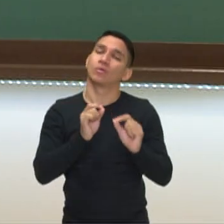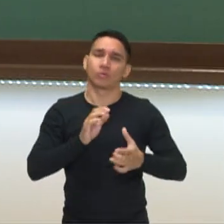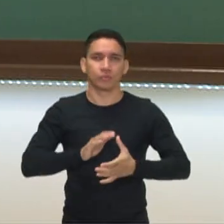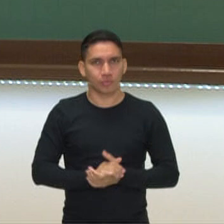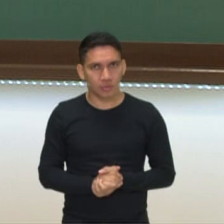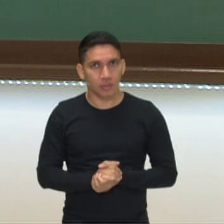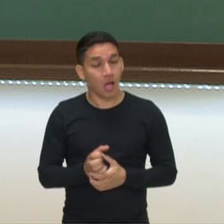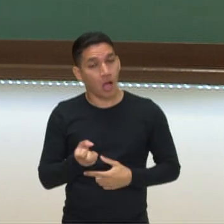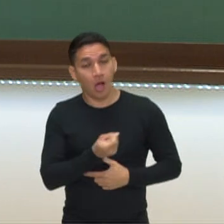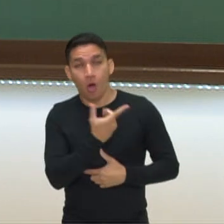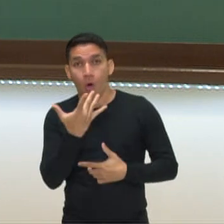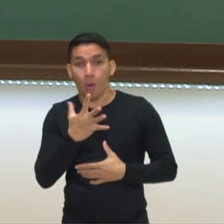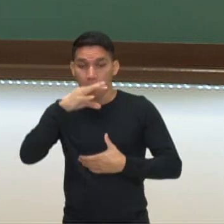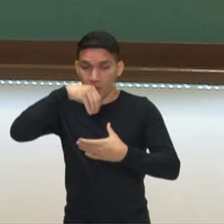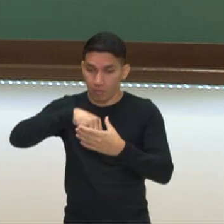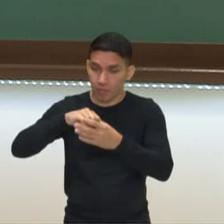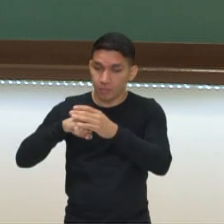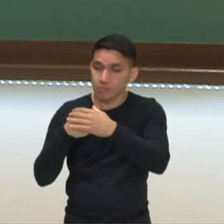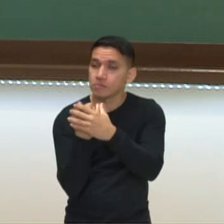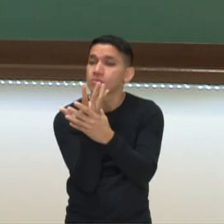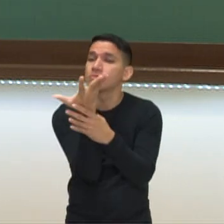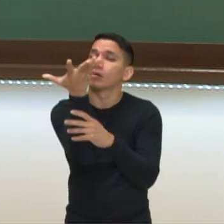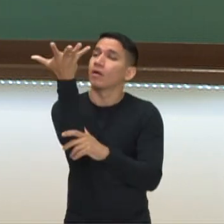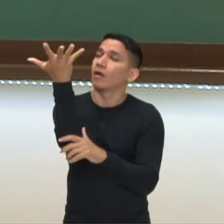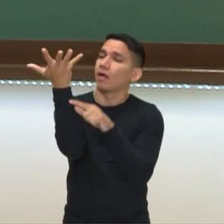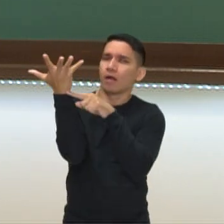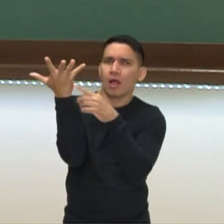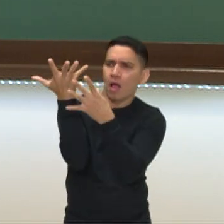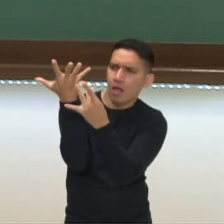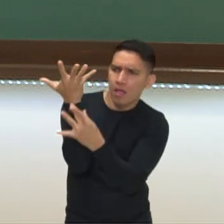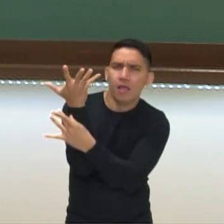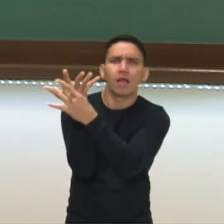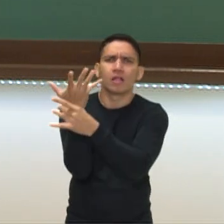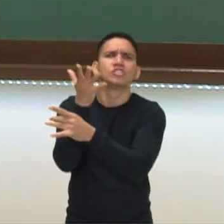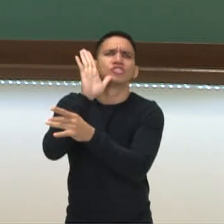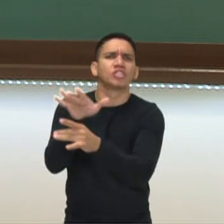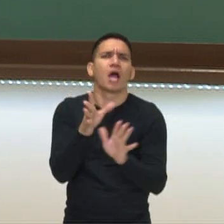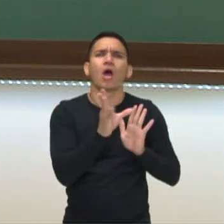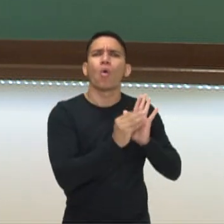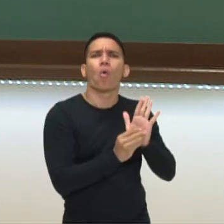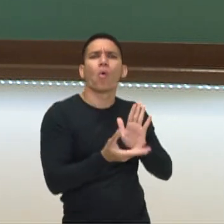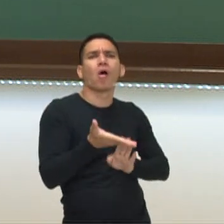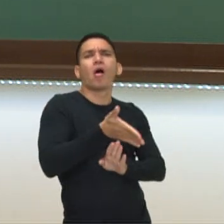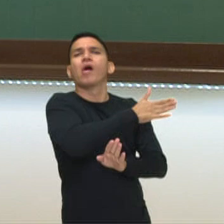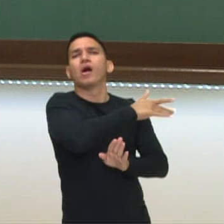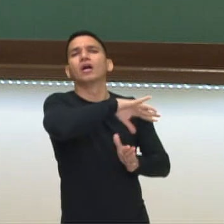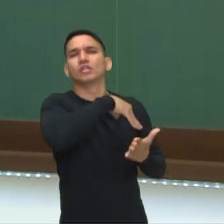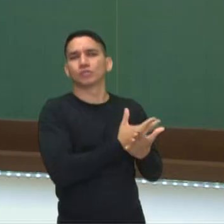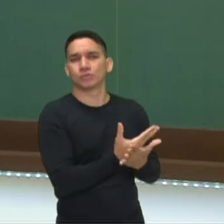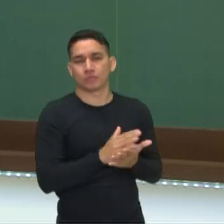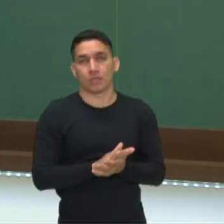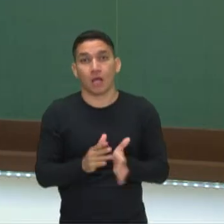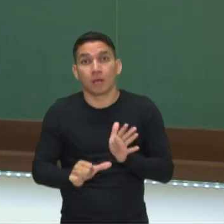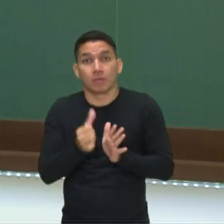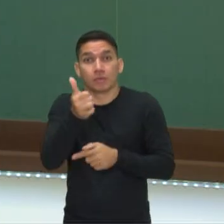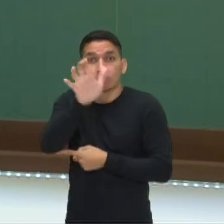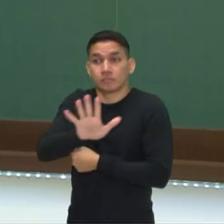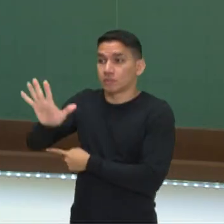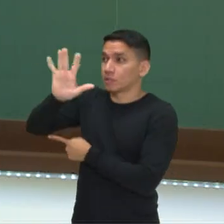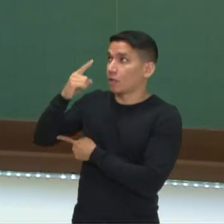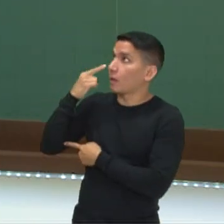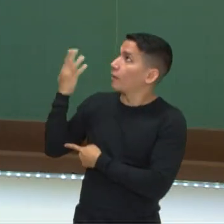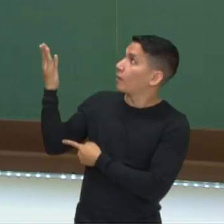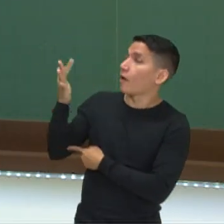função de algumas partes das plantas, porque esse conteúdo já foi estudado anteriormente. Então, estamos vendo aqui na primeira imagem